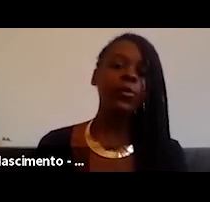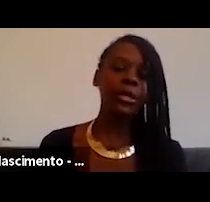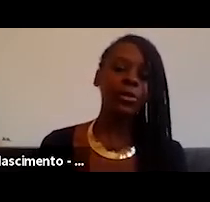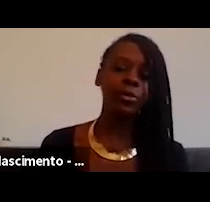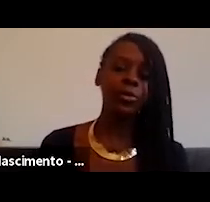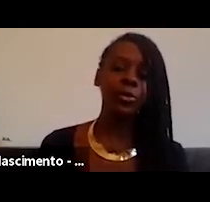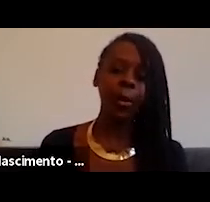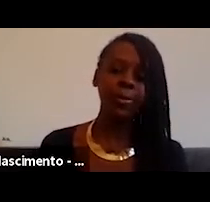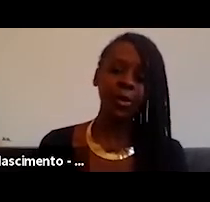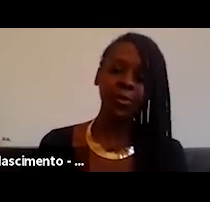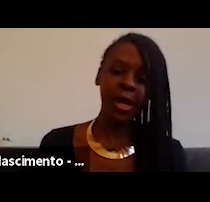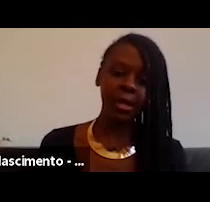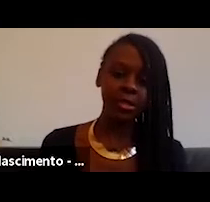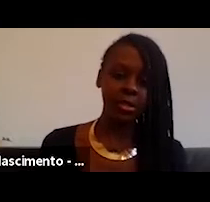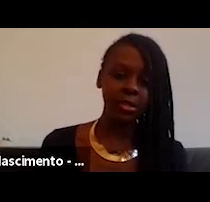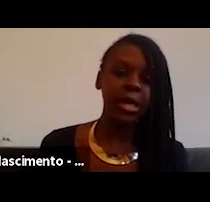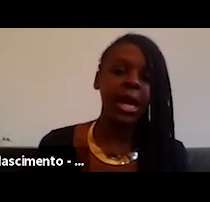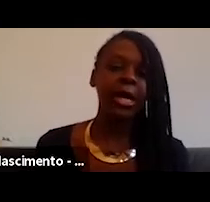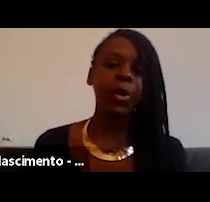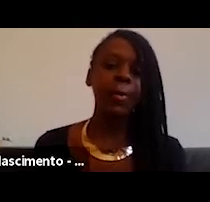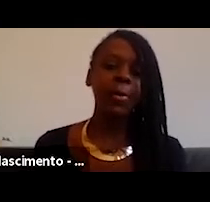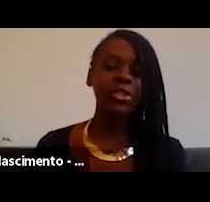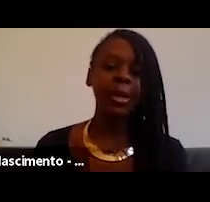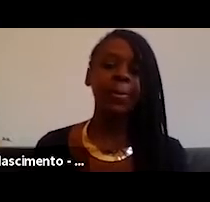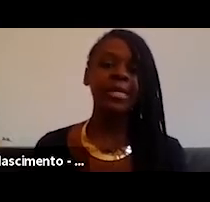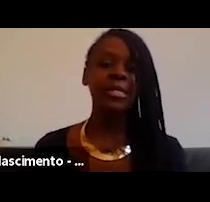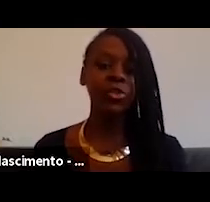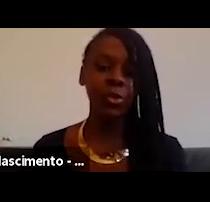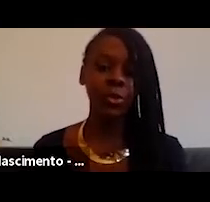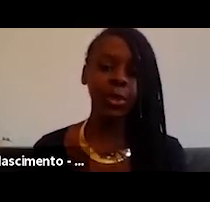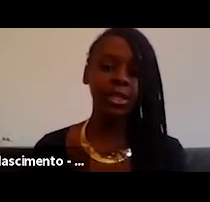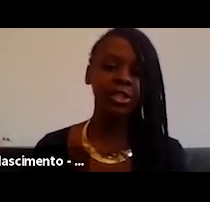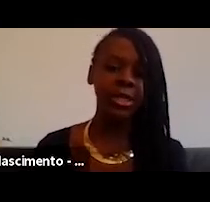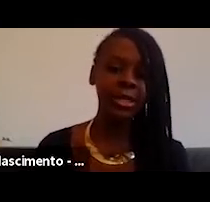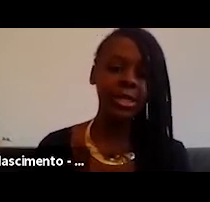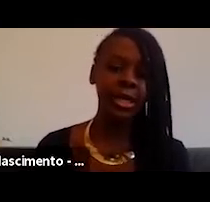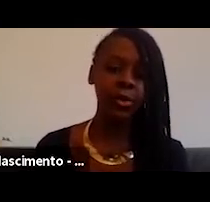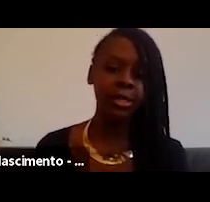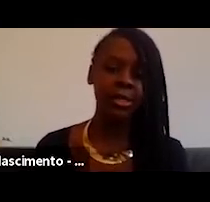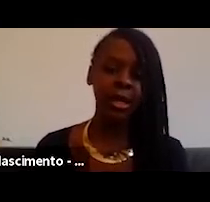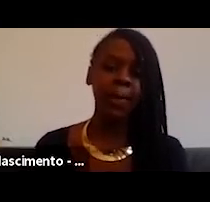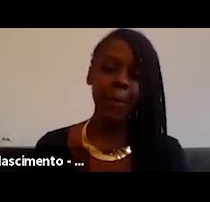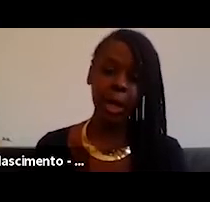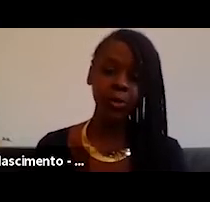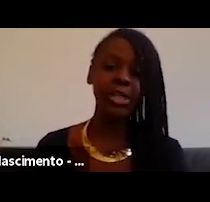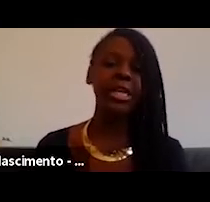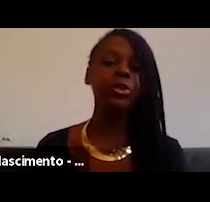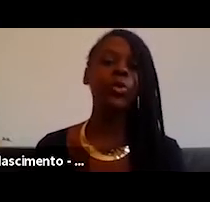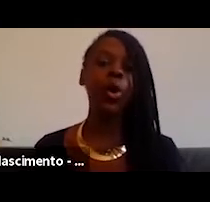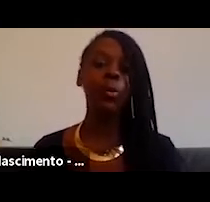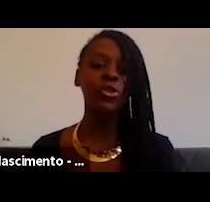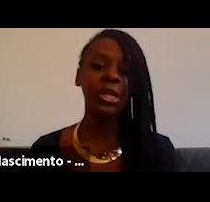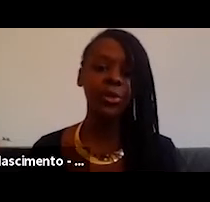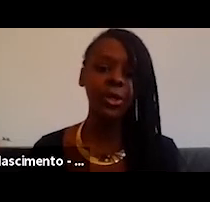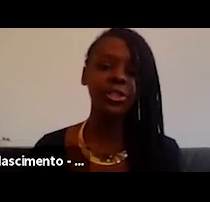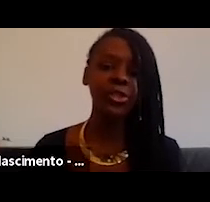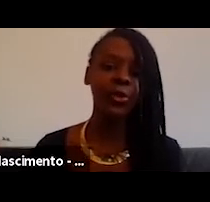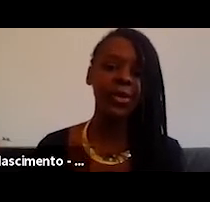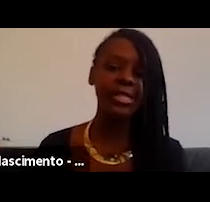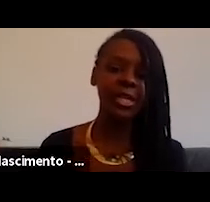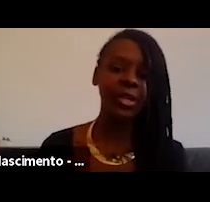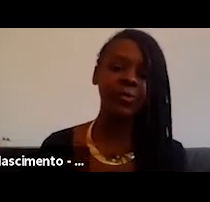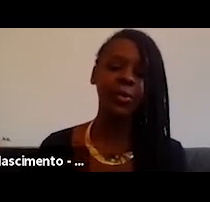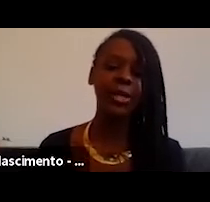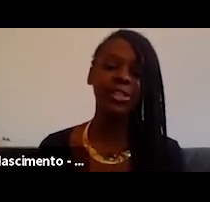é cofundadora do Drops of Action. Atualmente, ela preside o Instituto Alexandre e Heloísa Beldi e atua como diretora